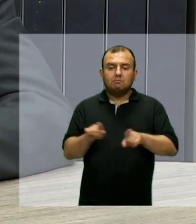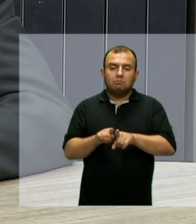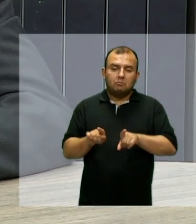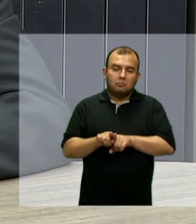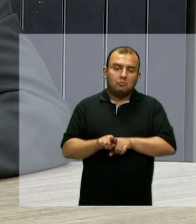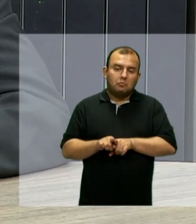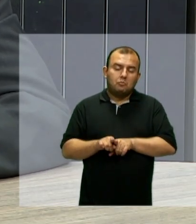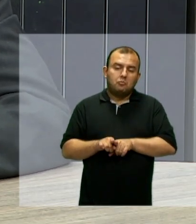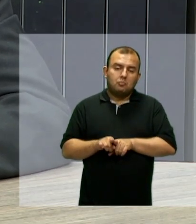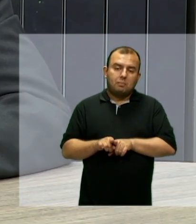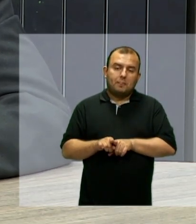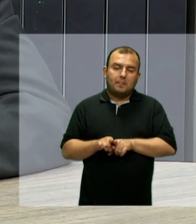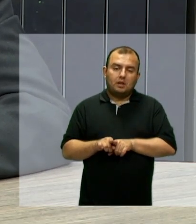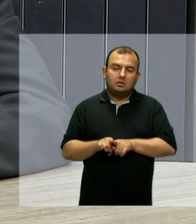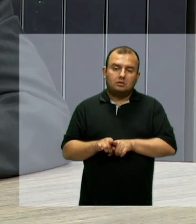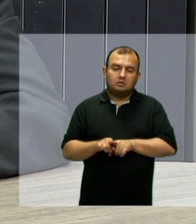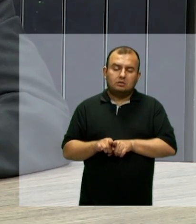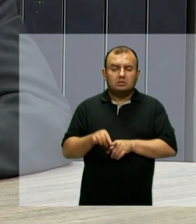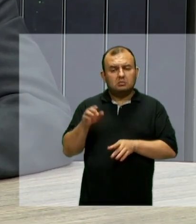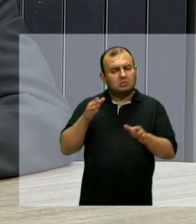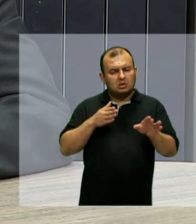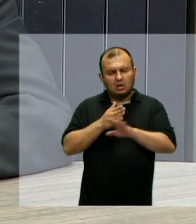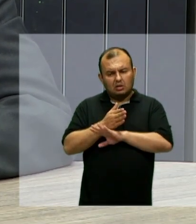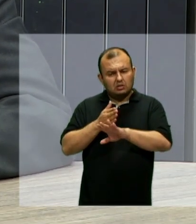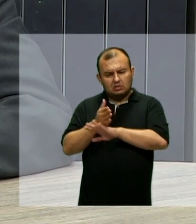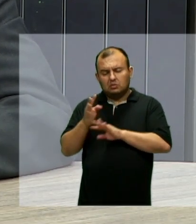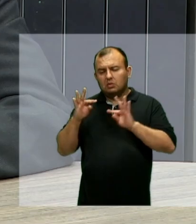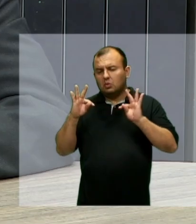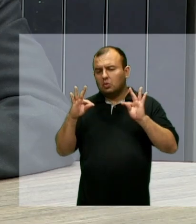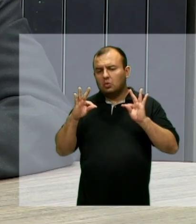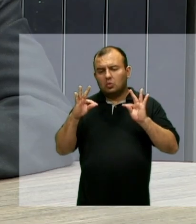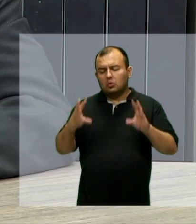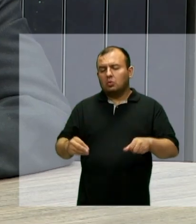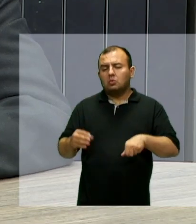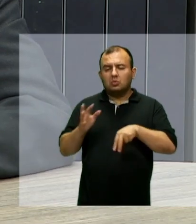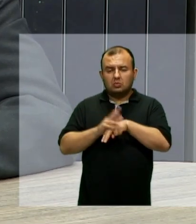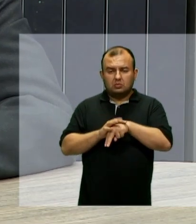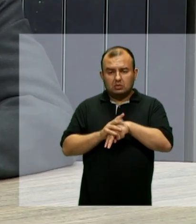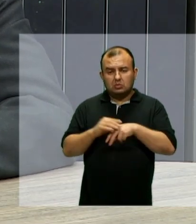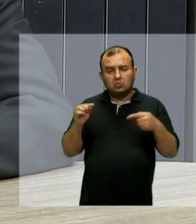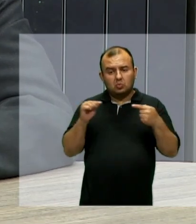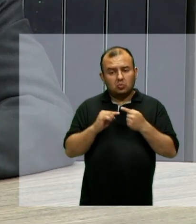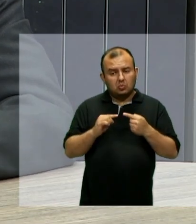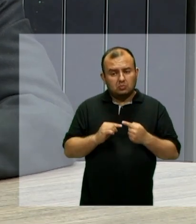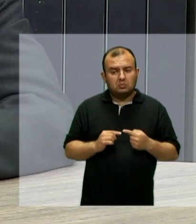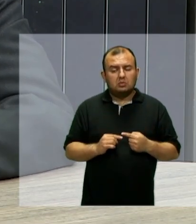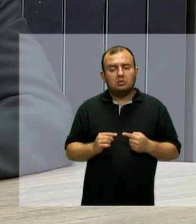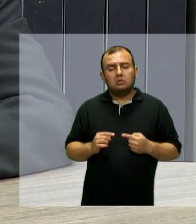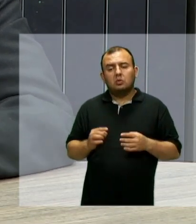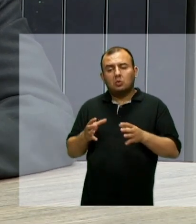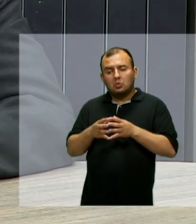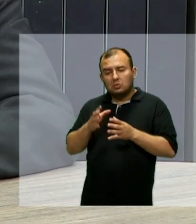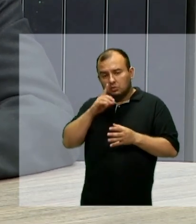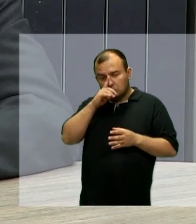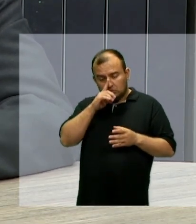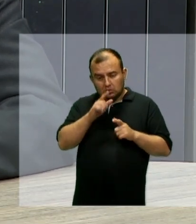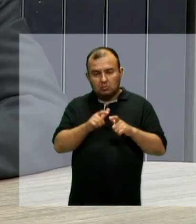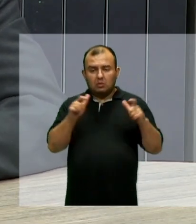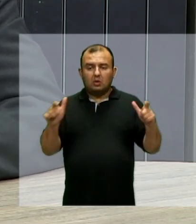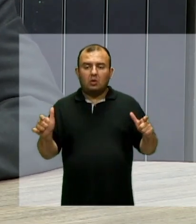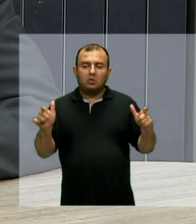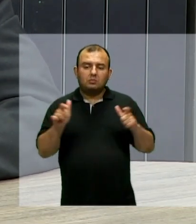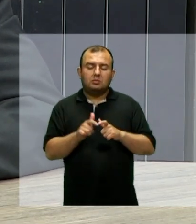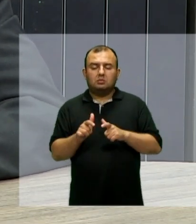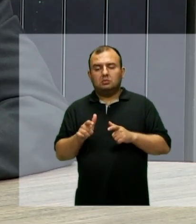os pacientes, mas é acessível para qualquer paciente. E você saber se você se encaixa num grupo de risco maior ou